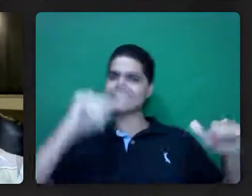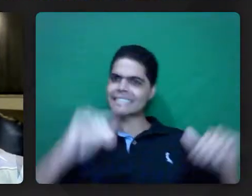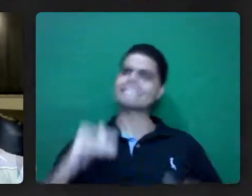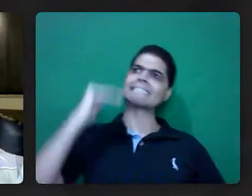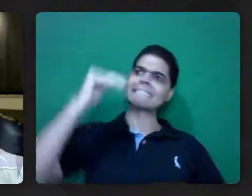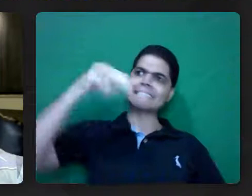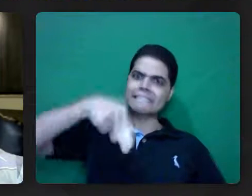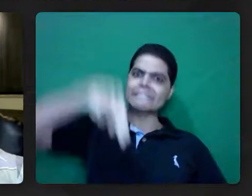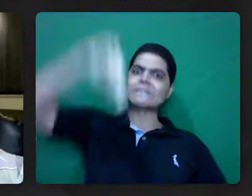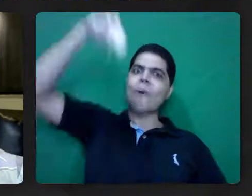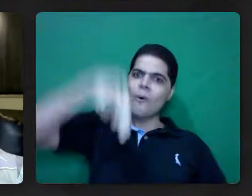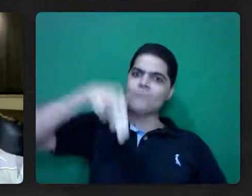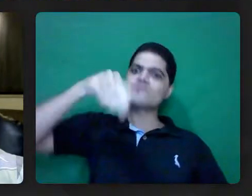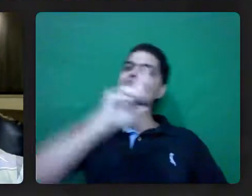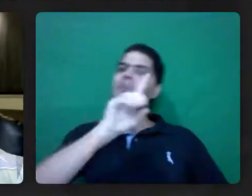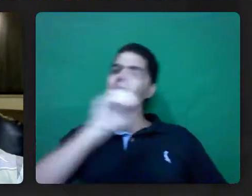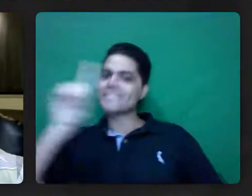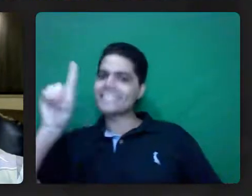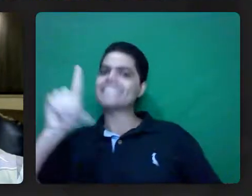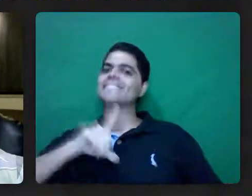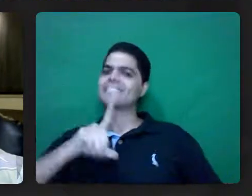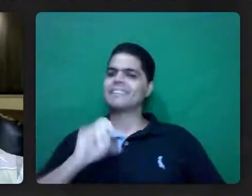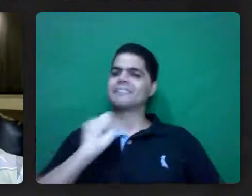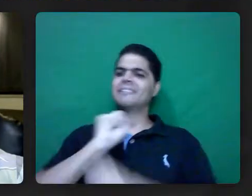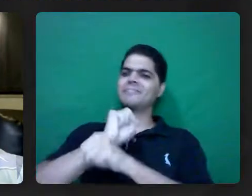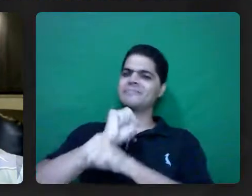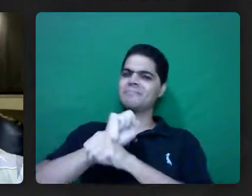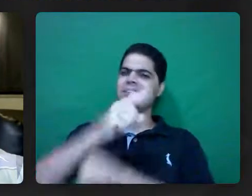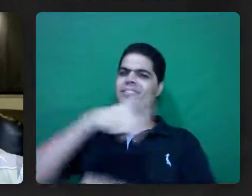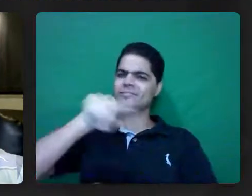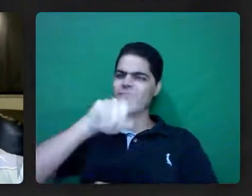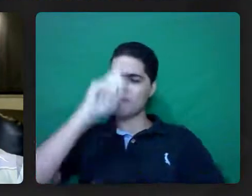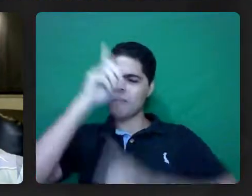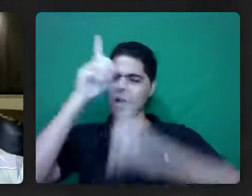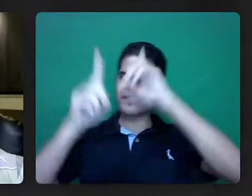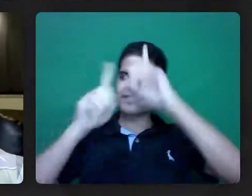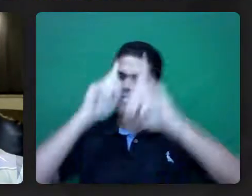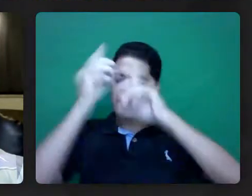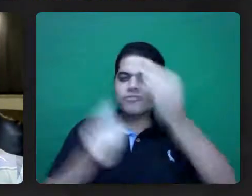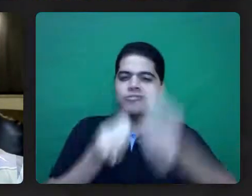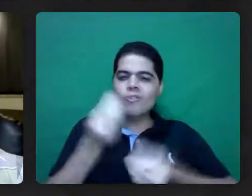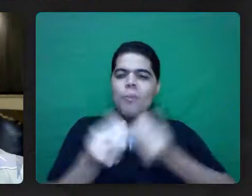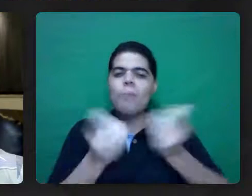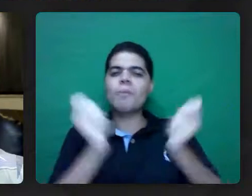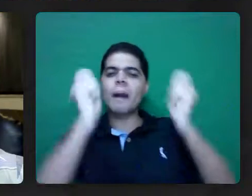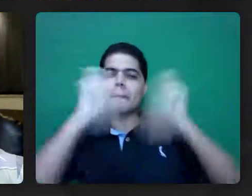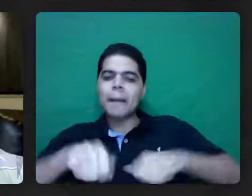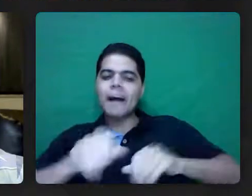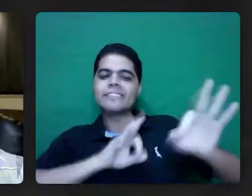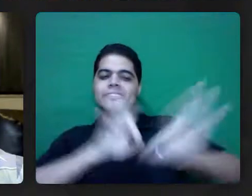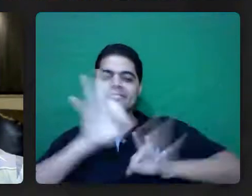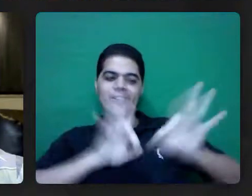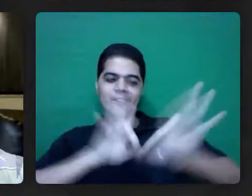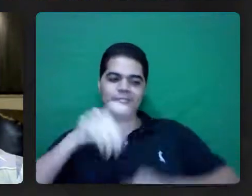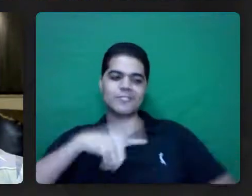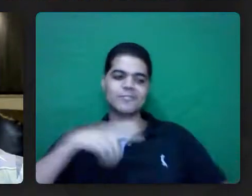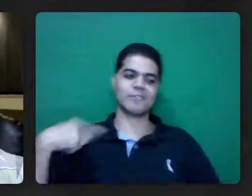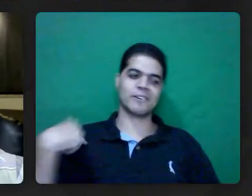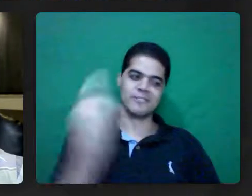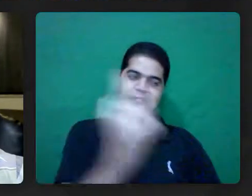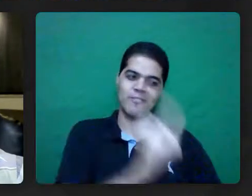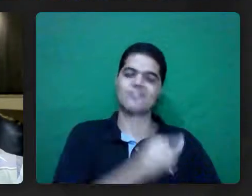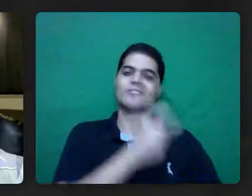Nordeste tá só esperando essas ideias aí, né? Essas soluções, né, para os nossos territórios do